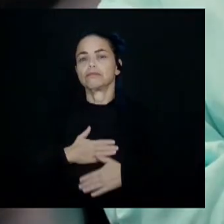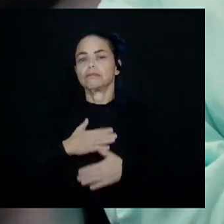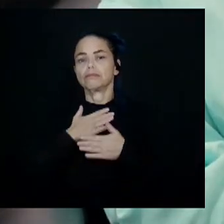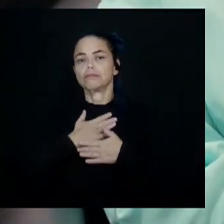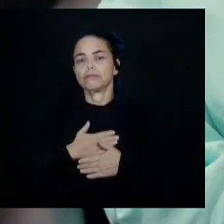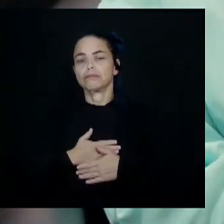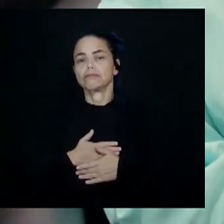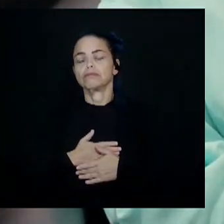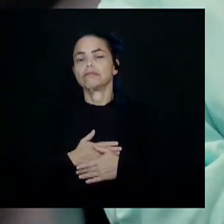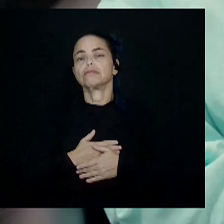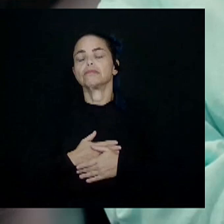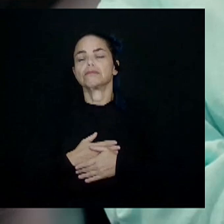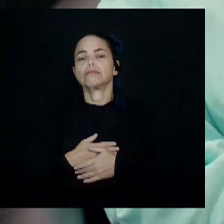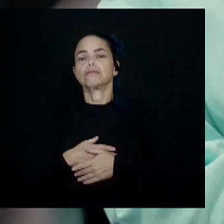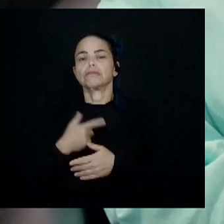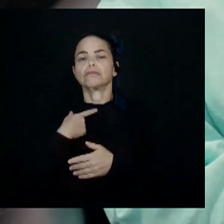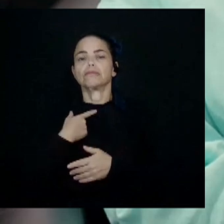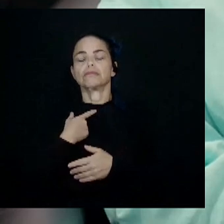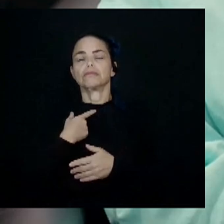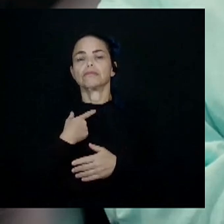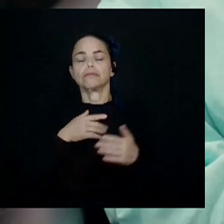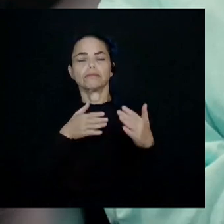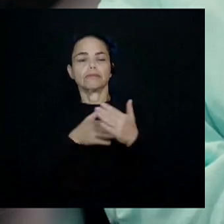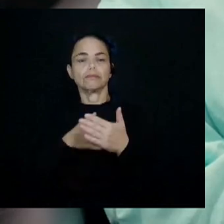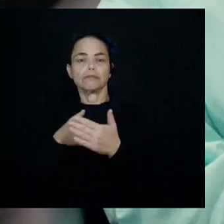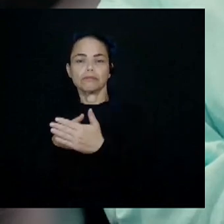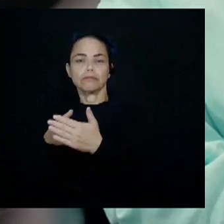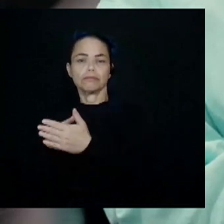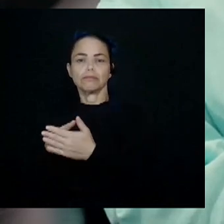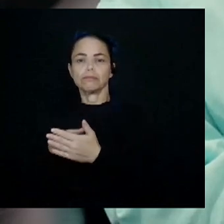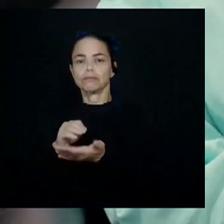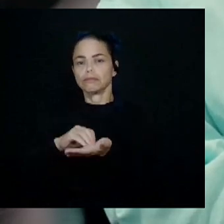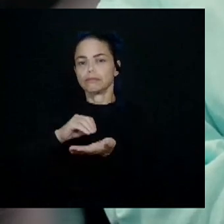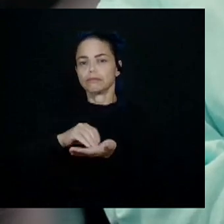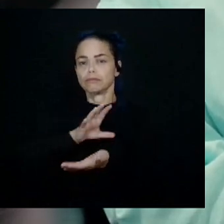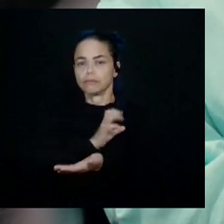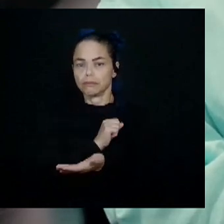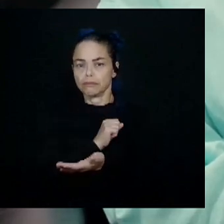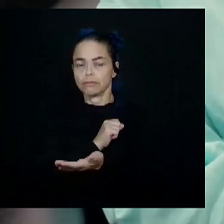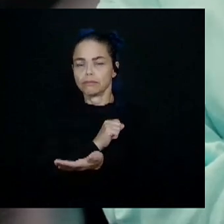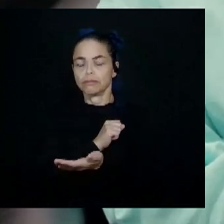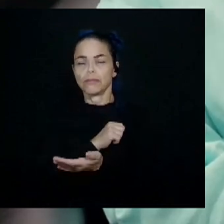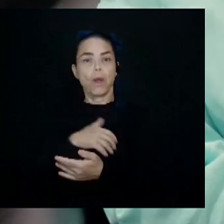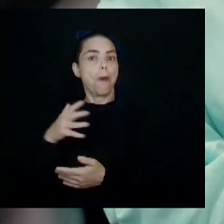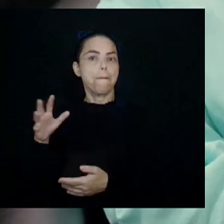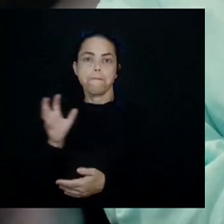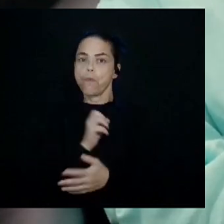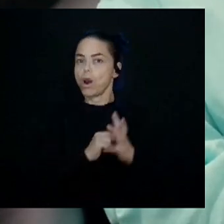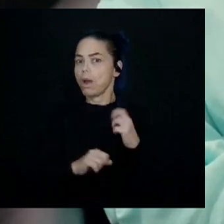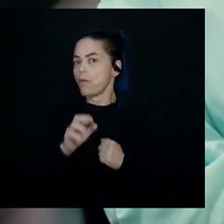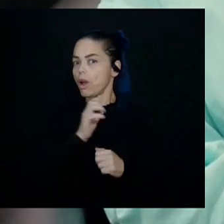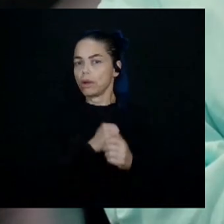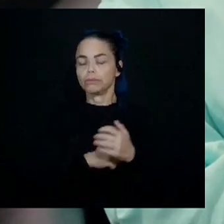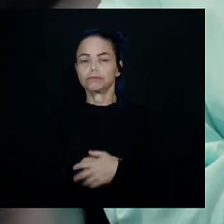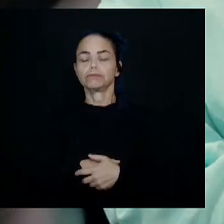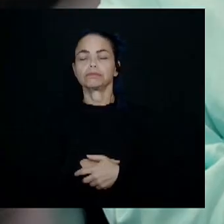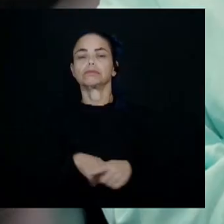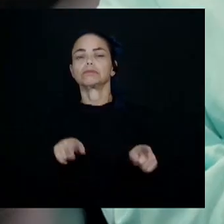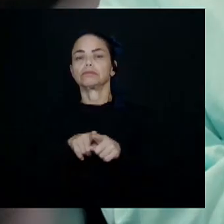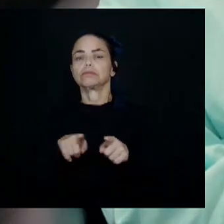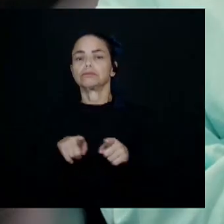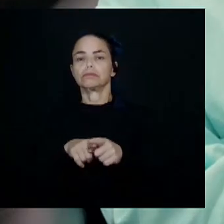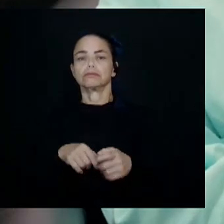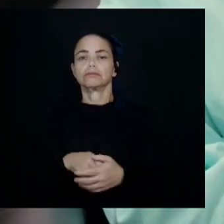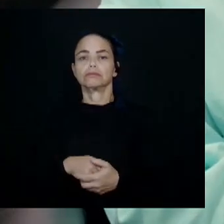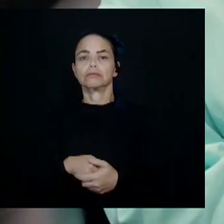gente tem que colocar alguns limites. Não é falta de amor, é excesso de amor. Quando a gente fala também que